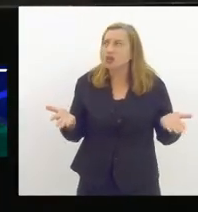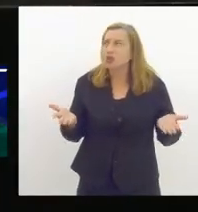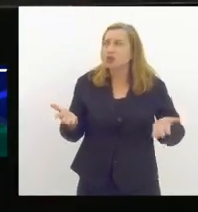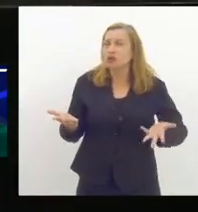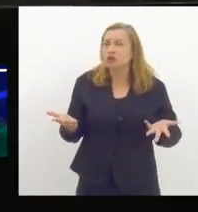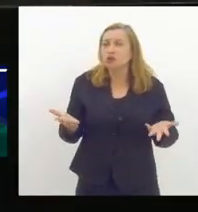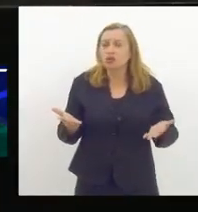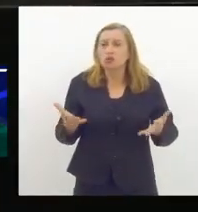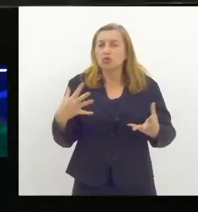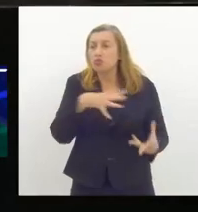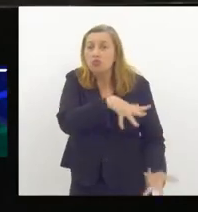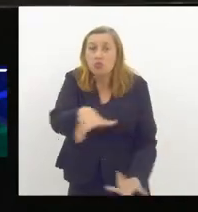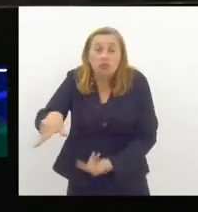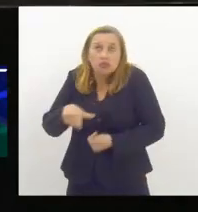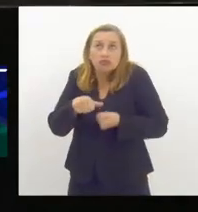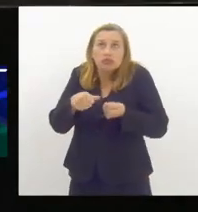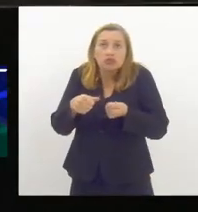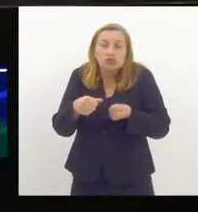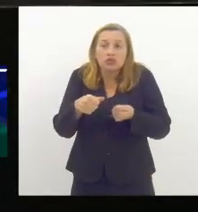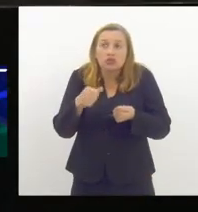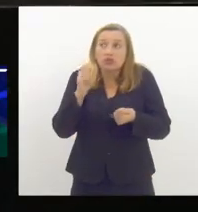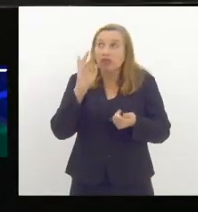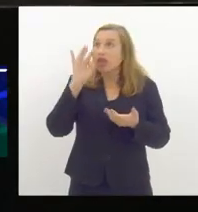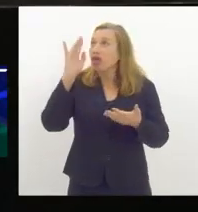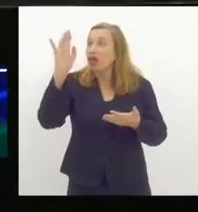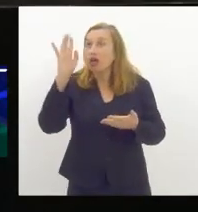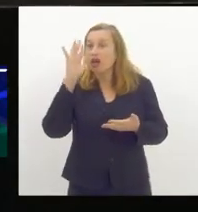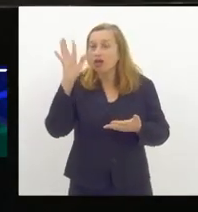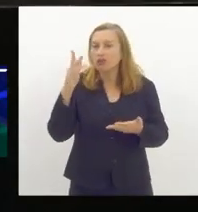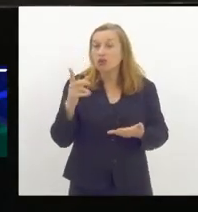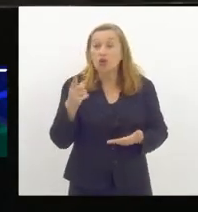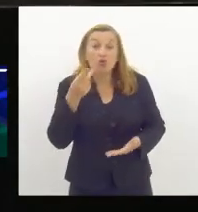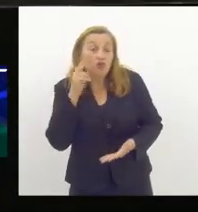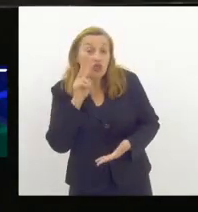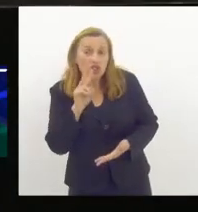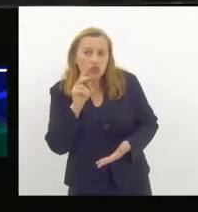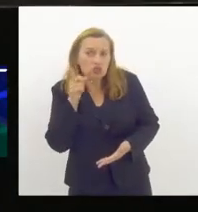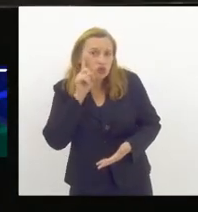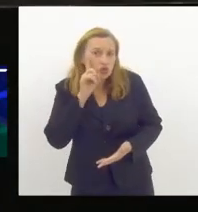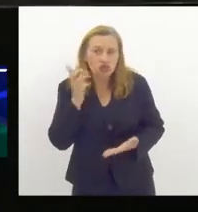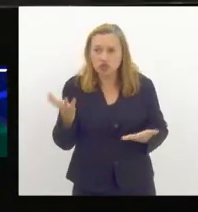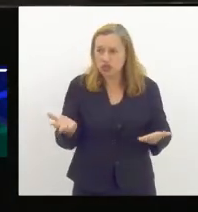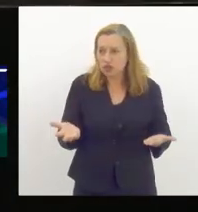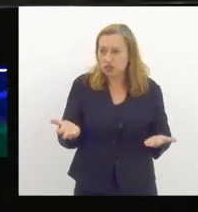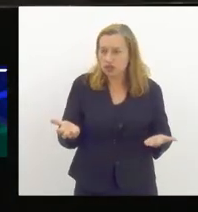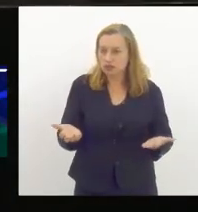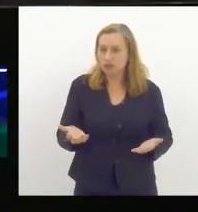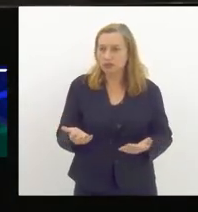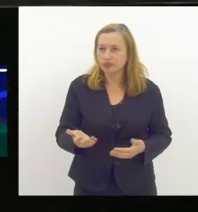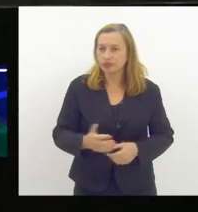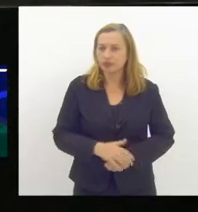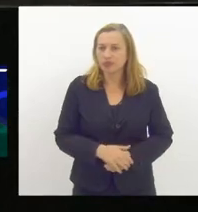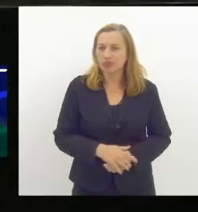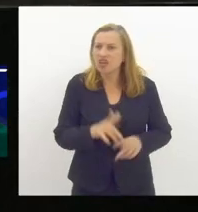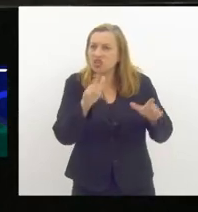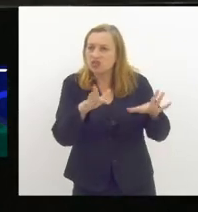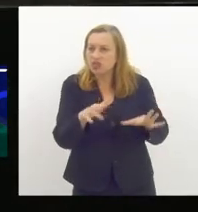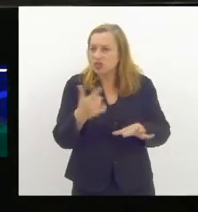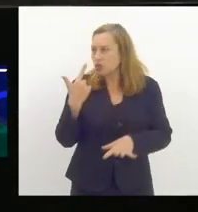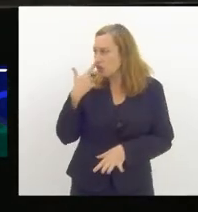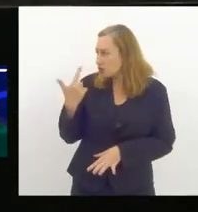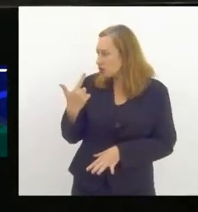o mundo fantasioso que meu mundo que eu vejo no dia a dia não o mundo que eu vi Venci uh é totalmente diferente